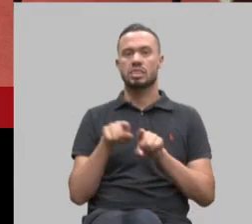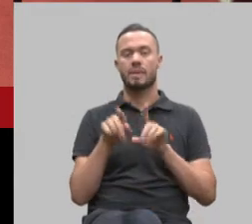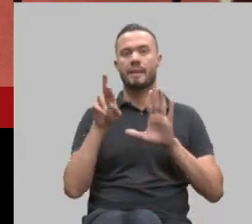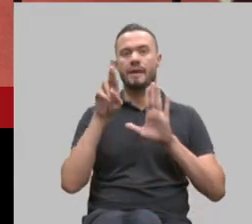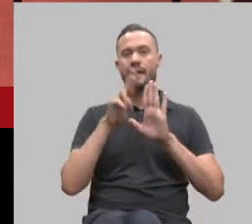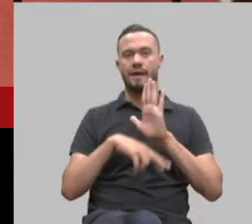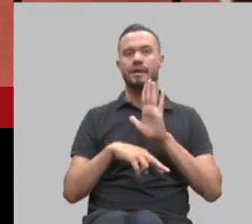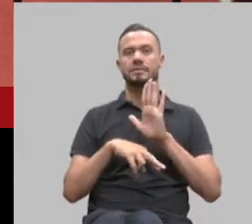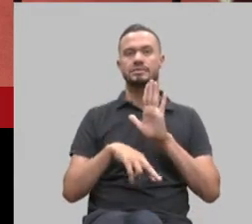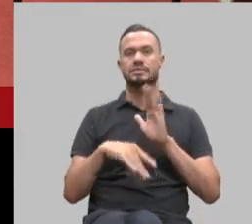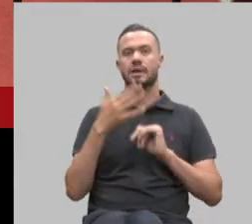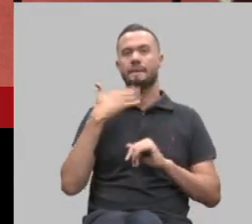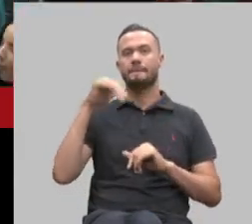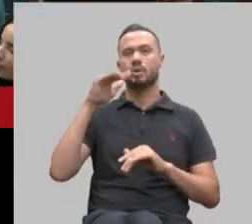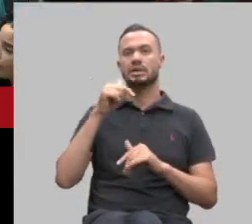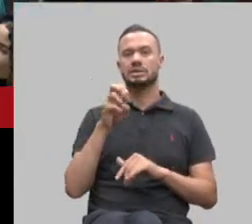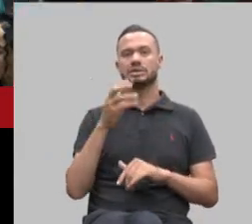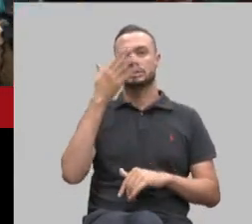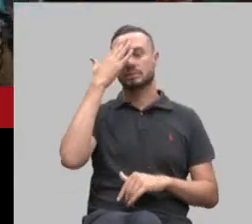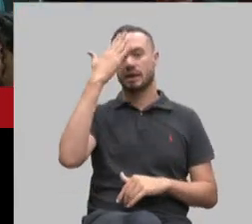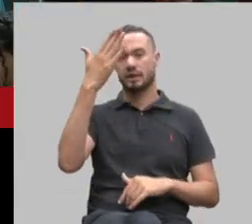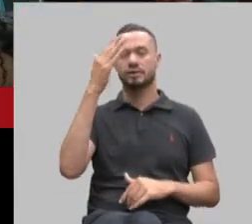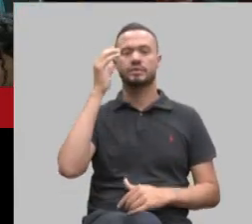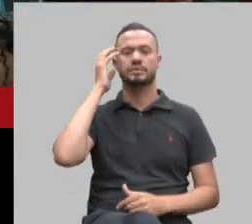a de número 15 Muito obrigado